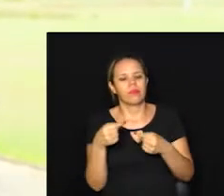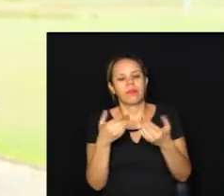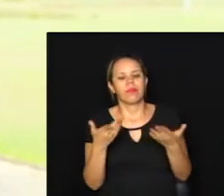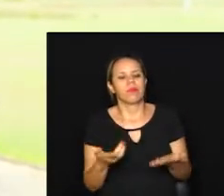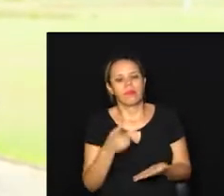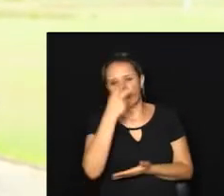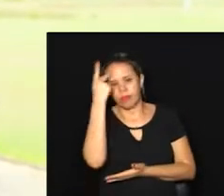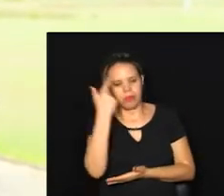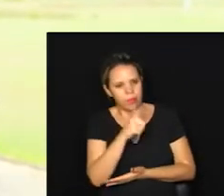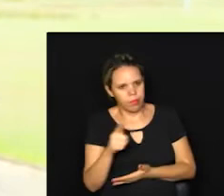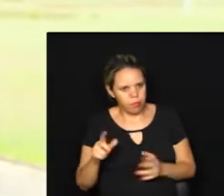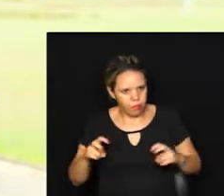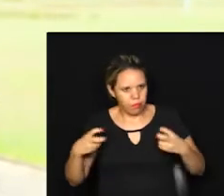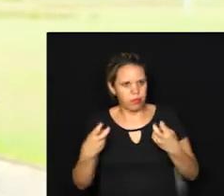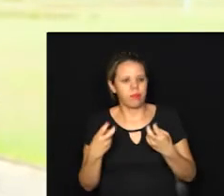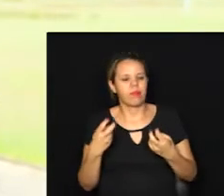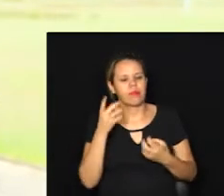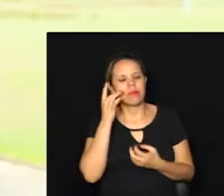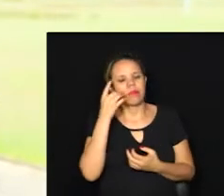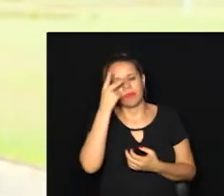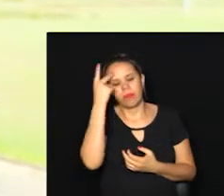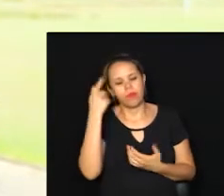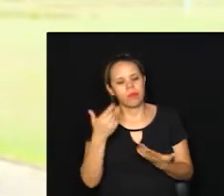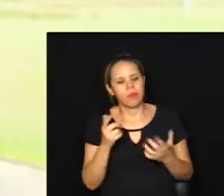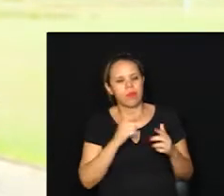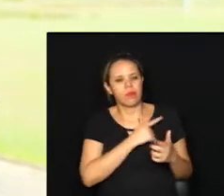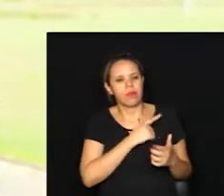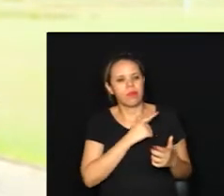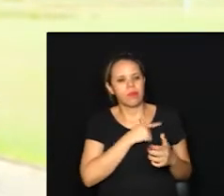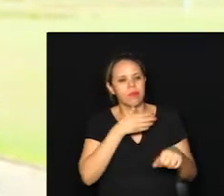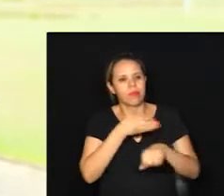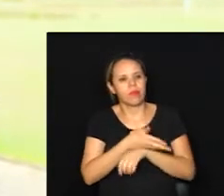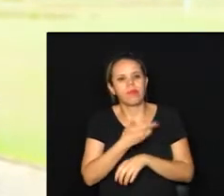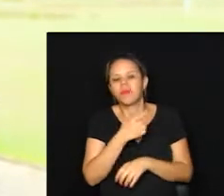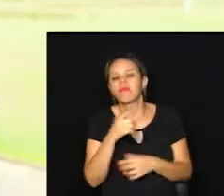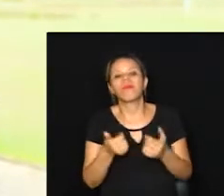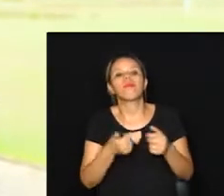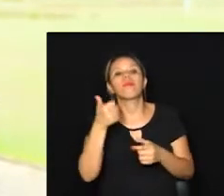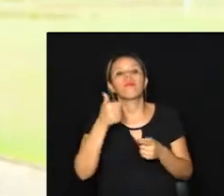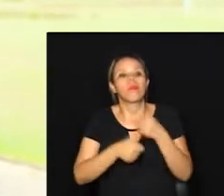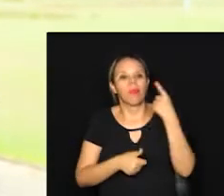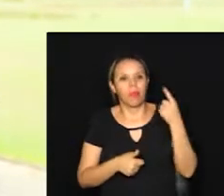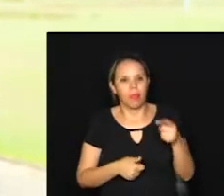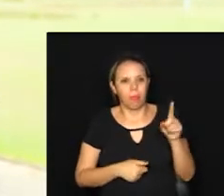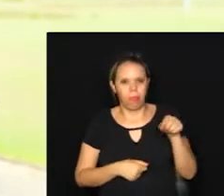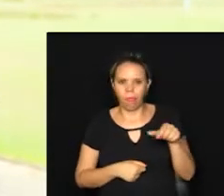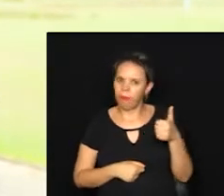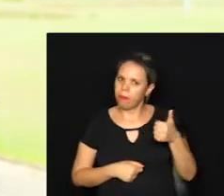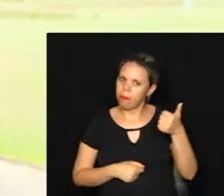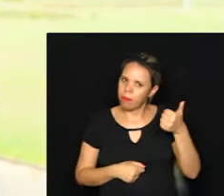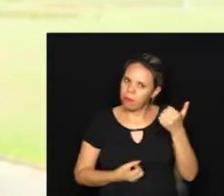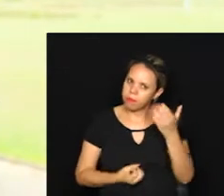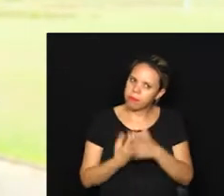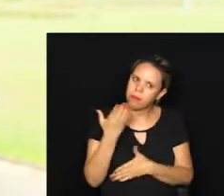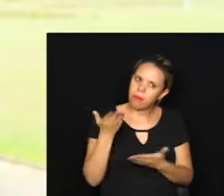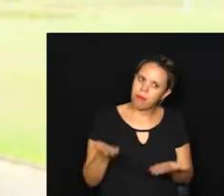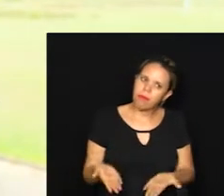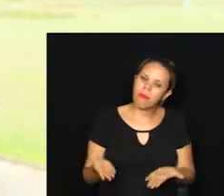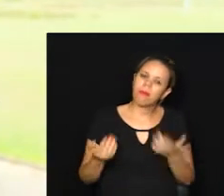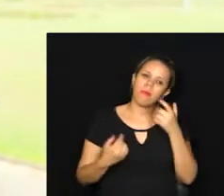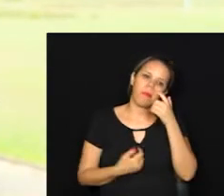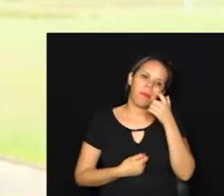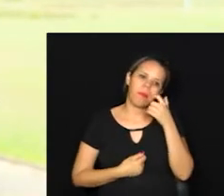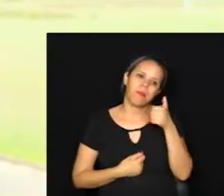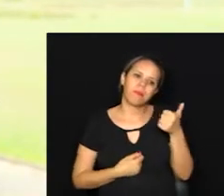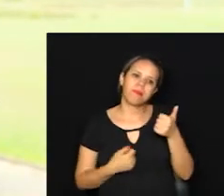a presença da torcida da Ponte e até mesmo do Guarani como visitante, ou não é a primeira vez? É a primeira vez que isso acontece, André.